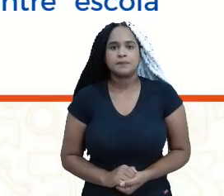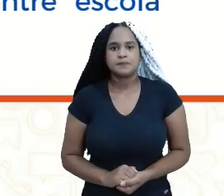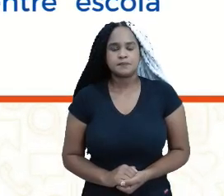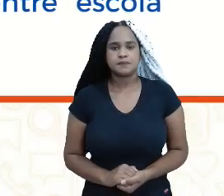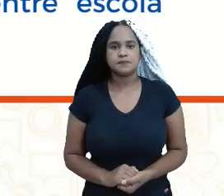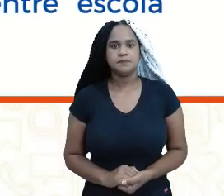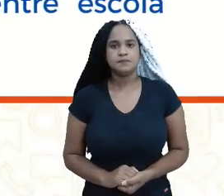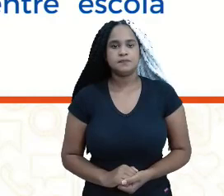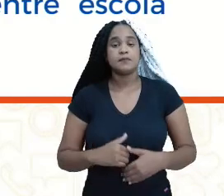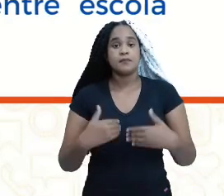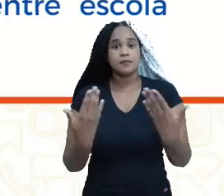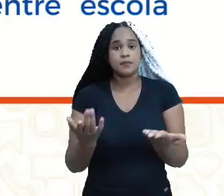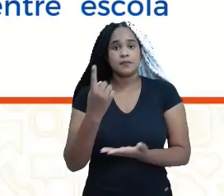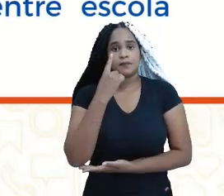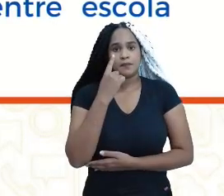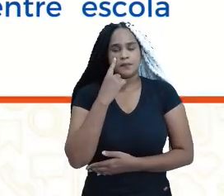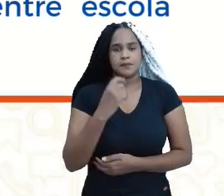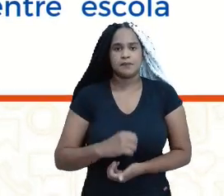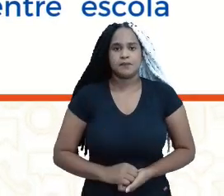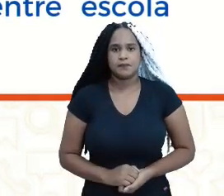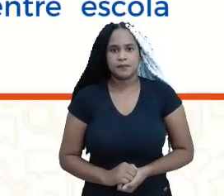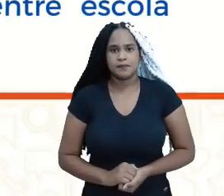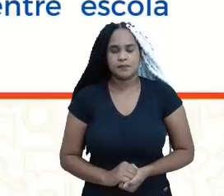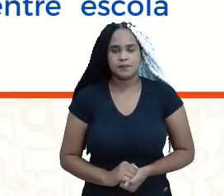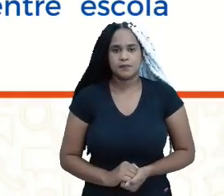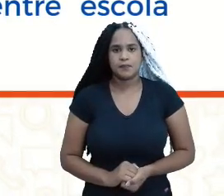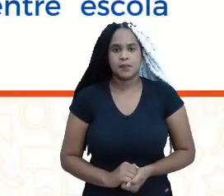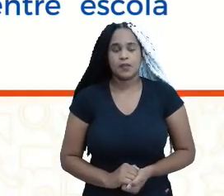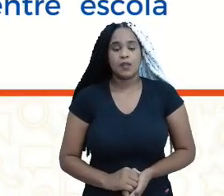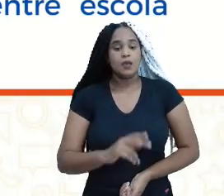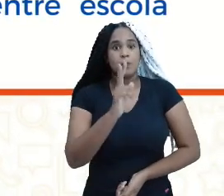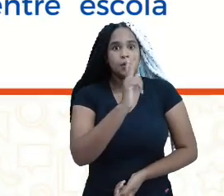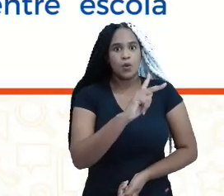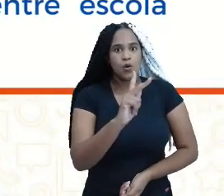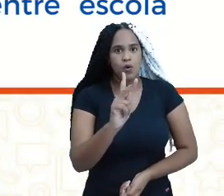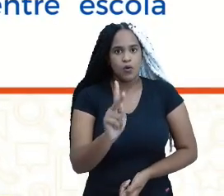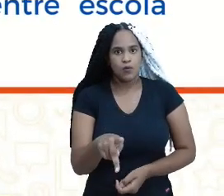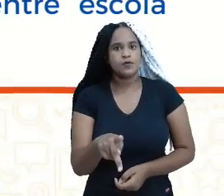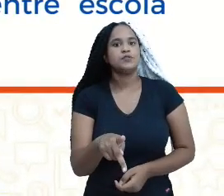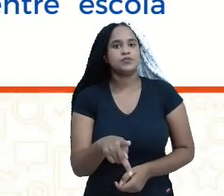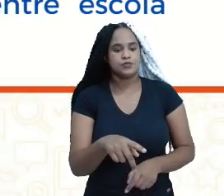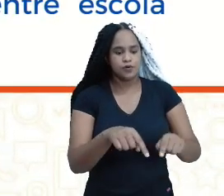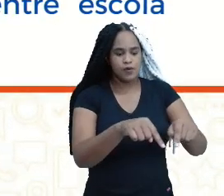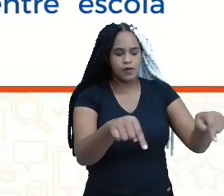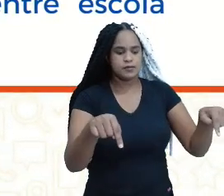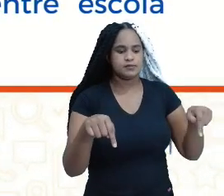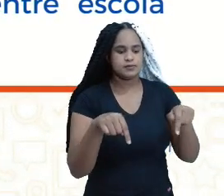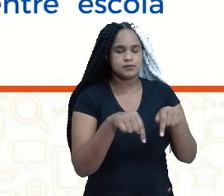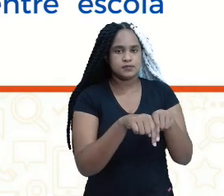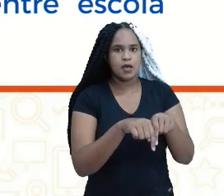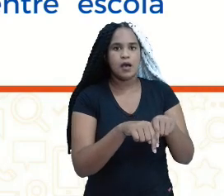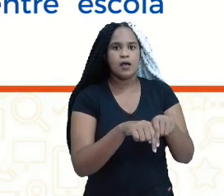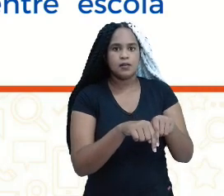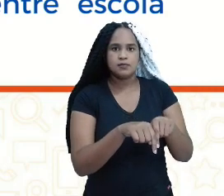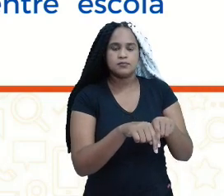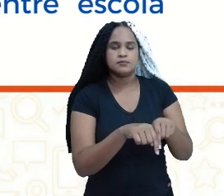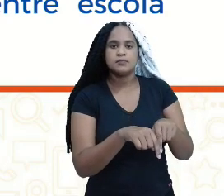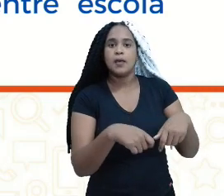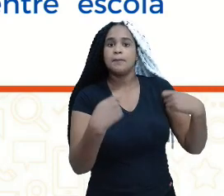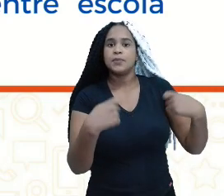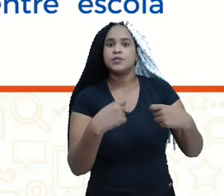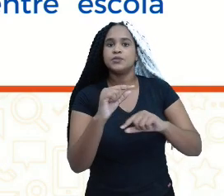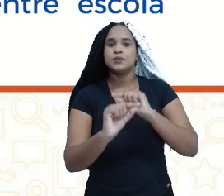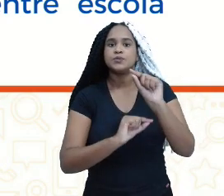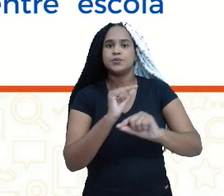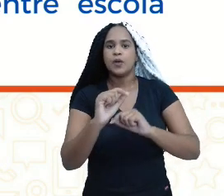Então, a escola, o professor do atendimento educacional, o professor da sala regular, precisa sim gerar